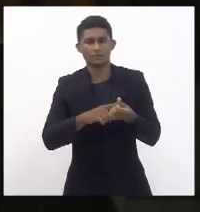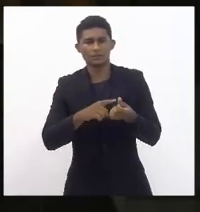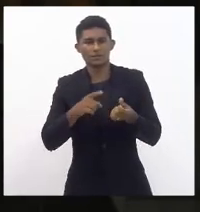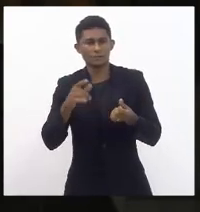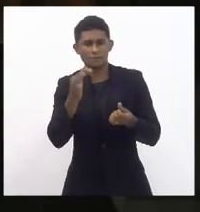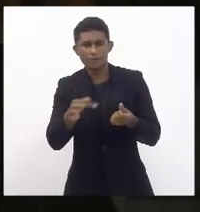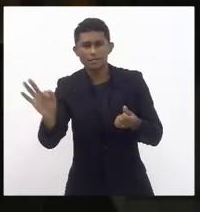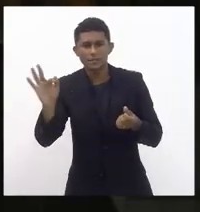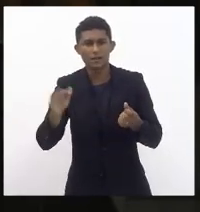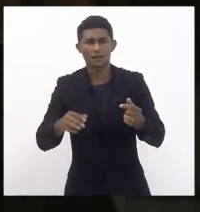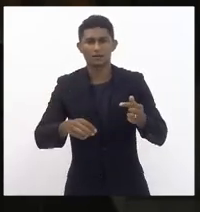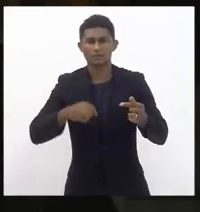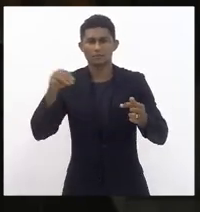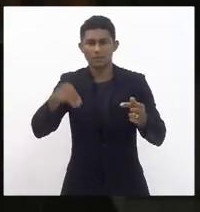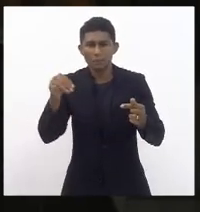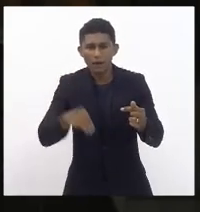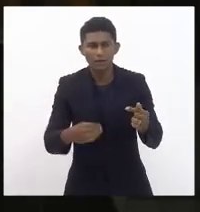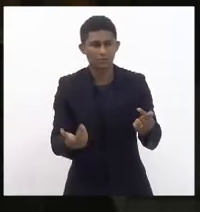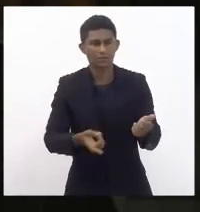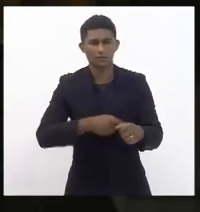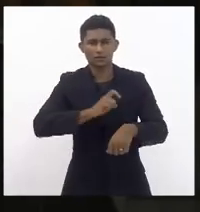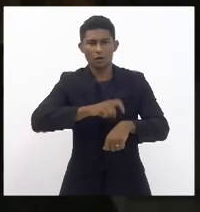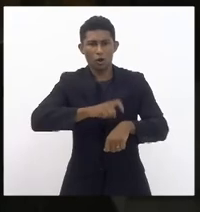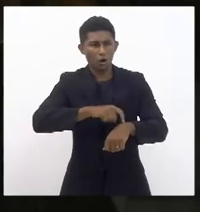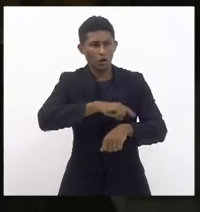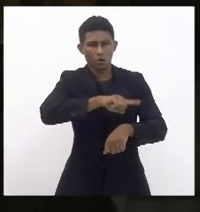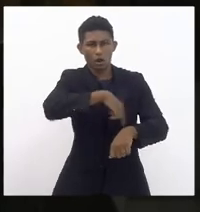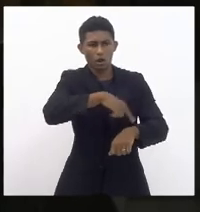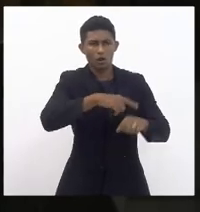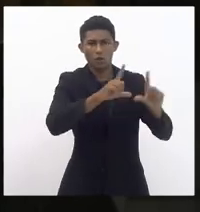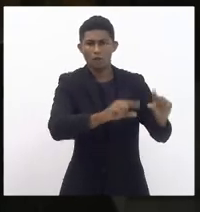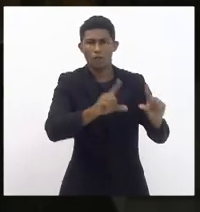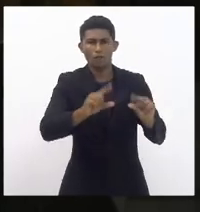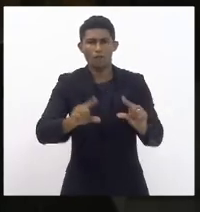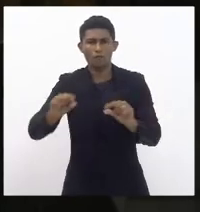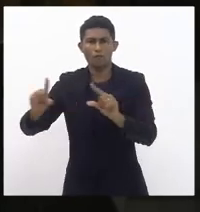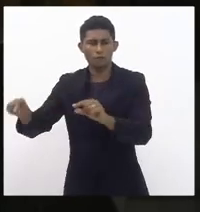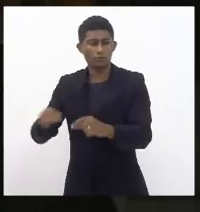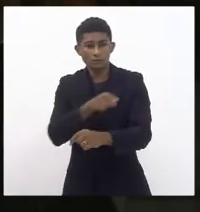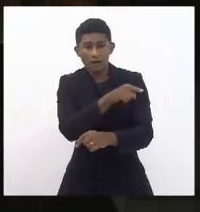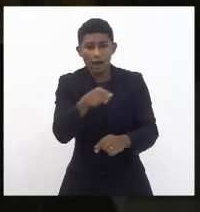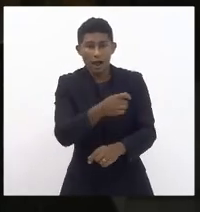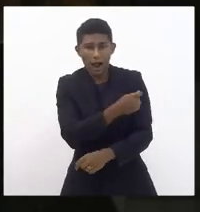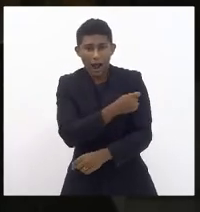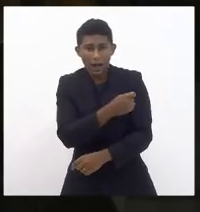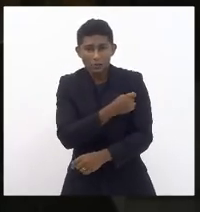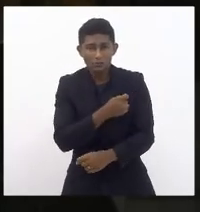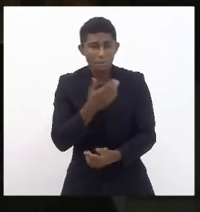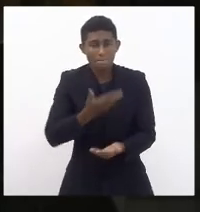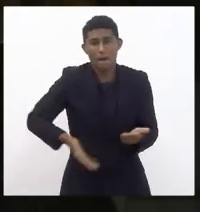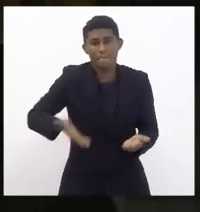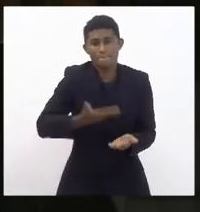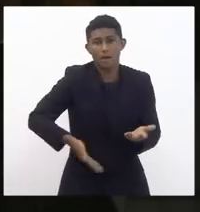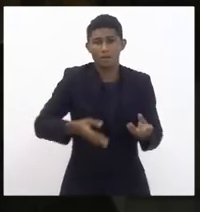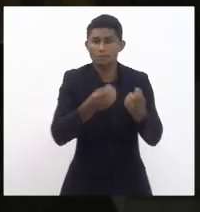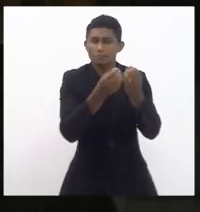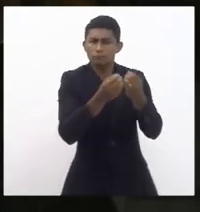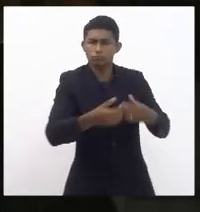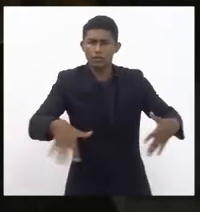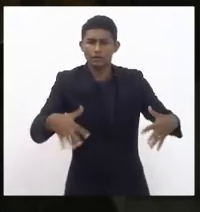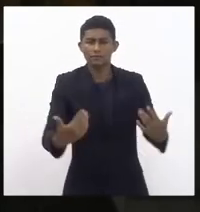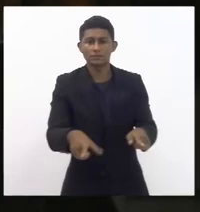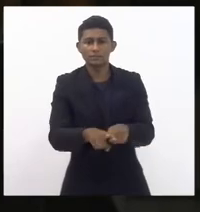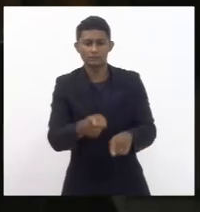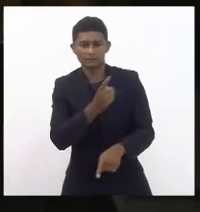O que tem um impacto na formação dos nossos alunos tremendo e essa reforma do ensino médio se propôs